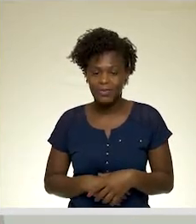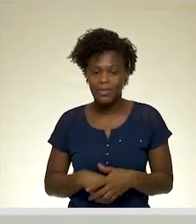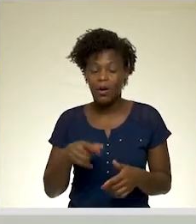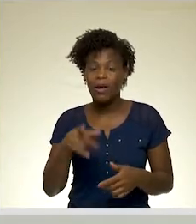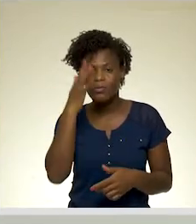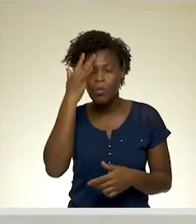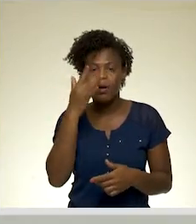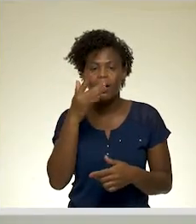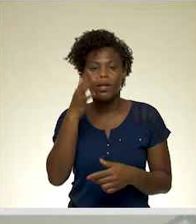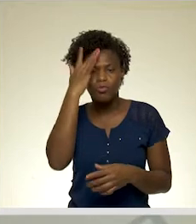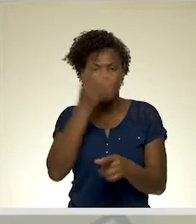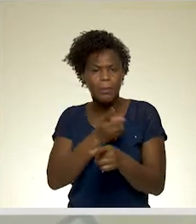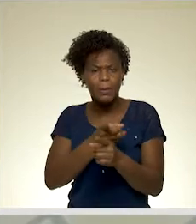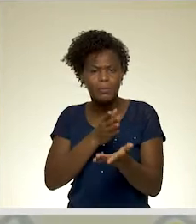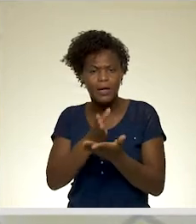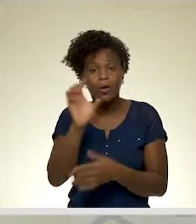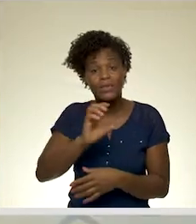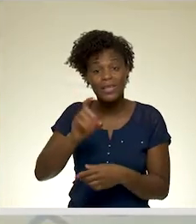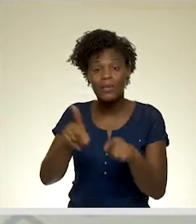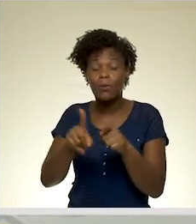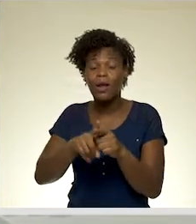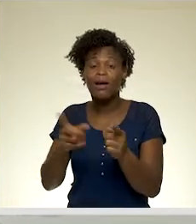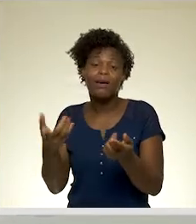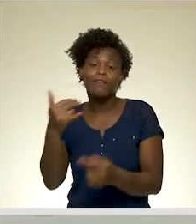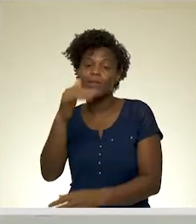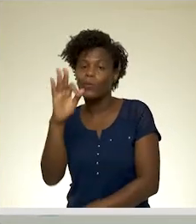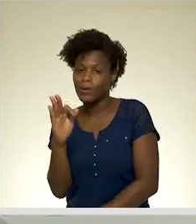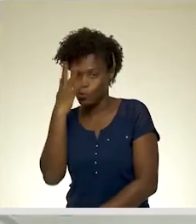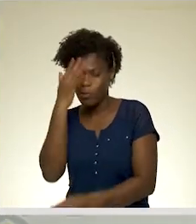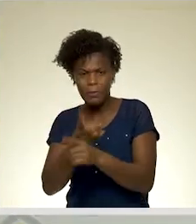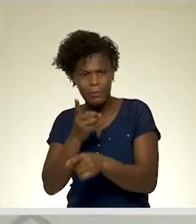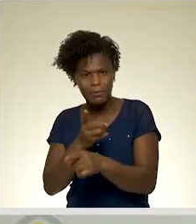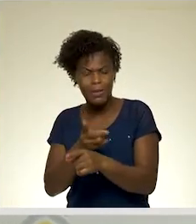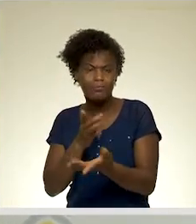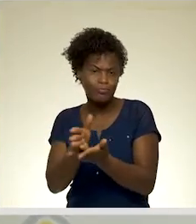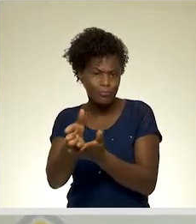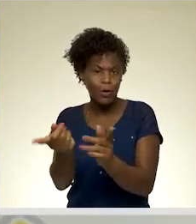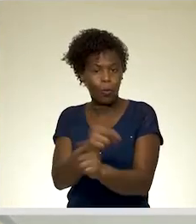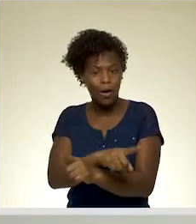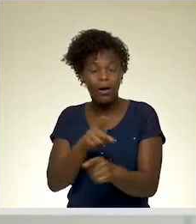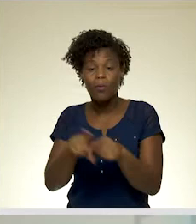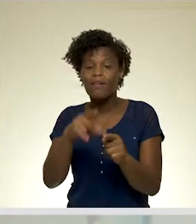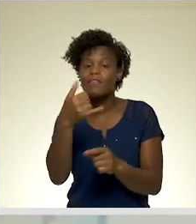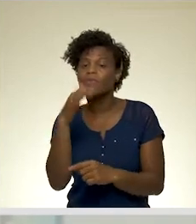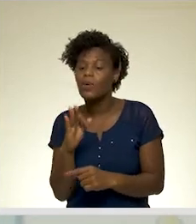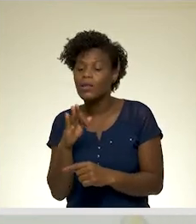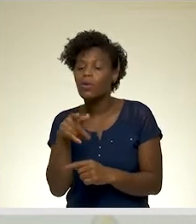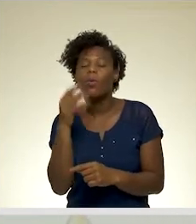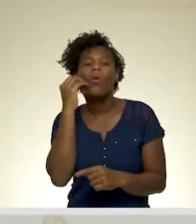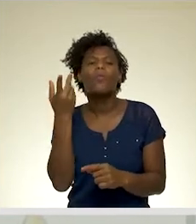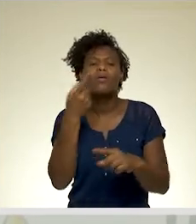Então, constante da proporcionalidade inversa é igual a 24. Como? Através do